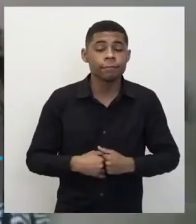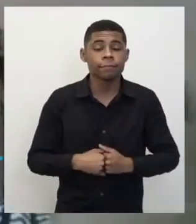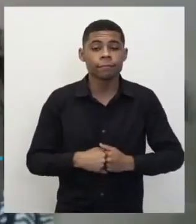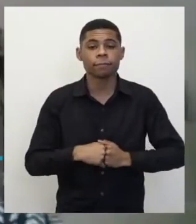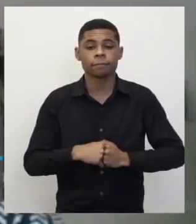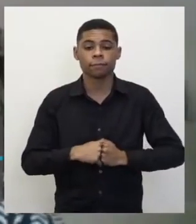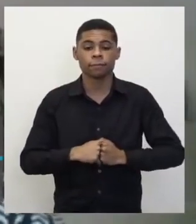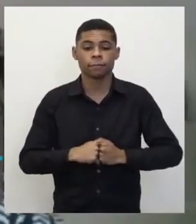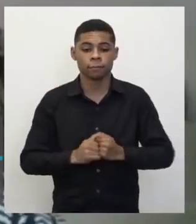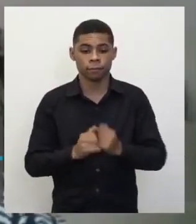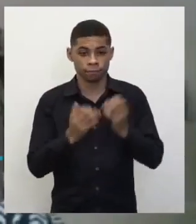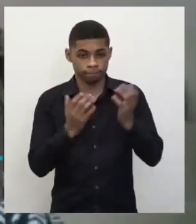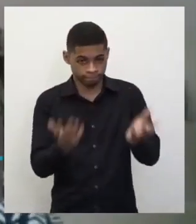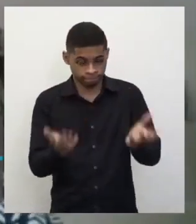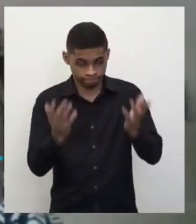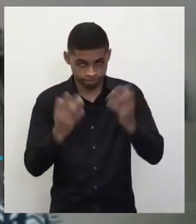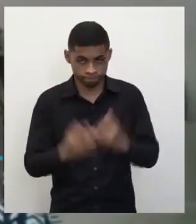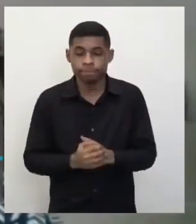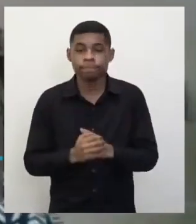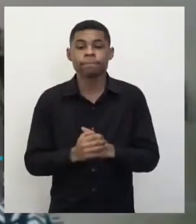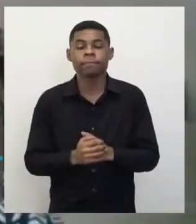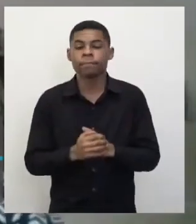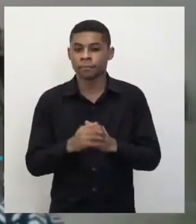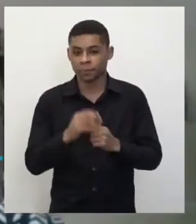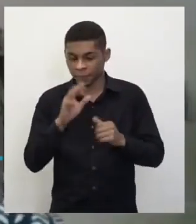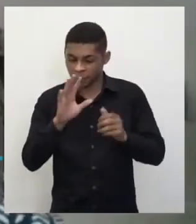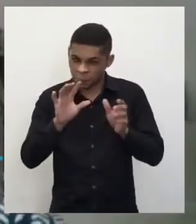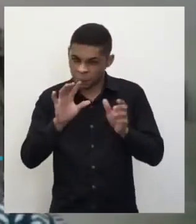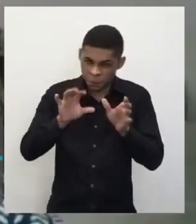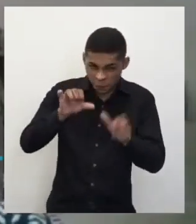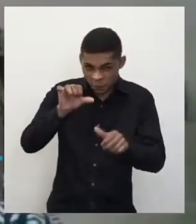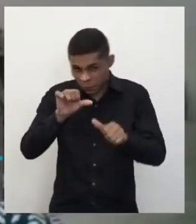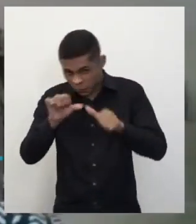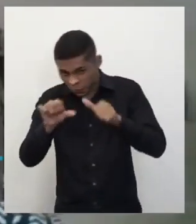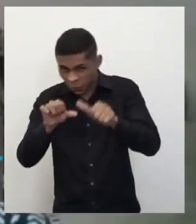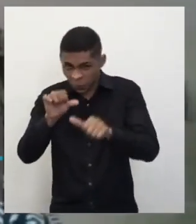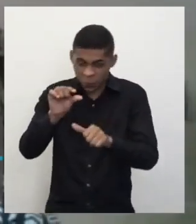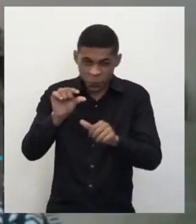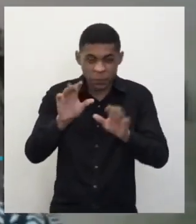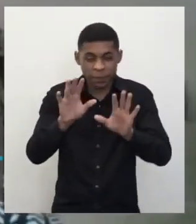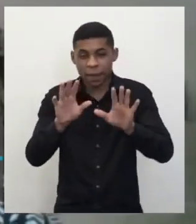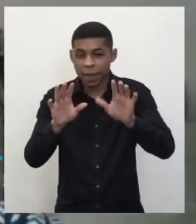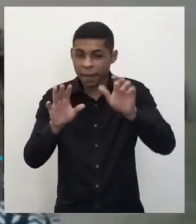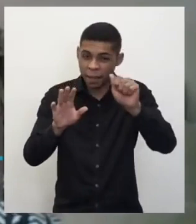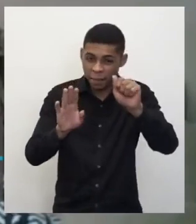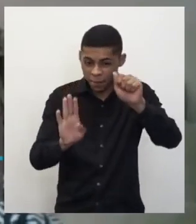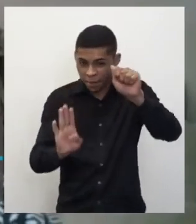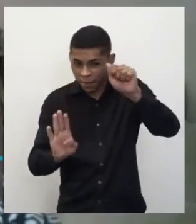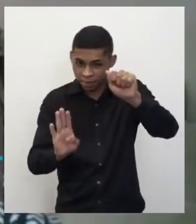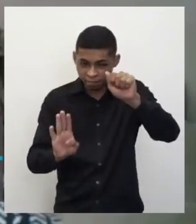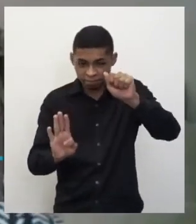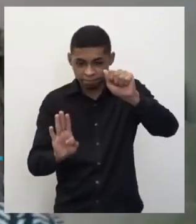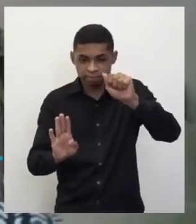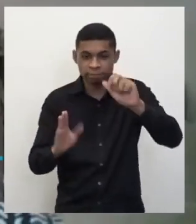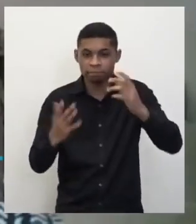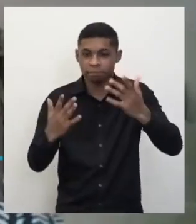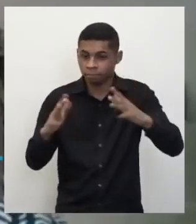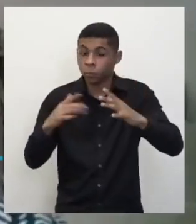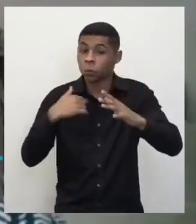Vamos lá. Deu uma dividida aí, né? Parece que entre a letra A e a letra B. Ó,